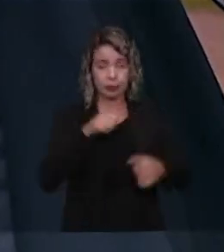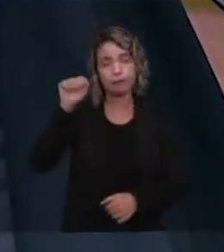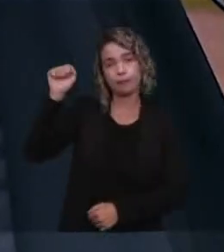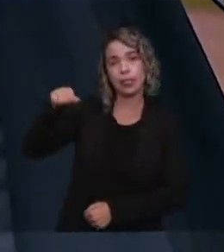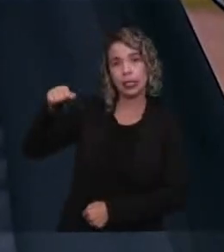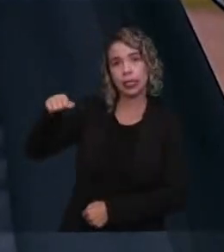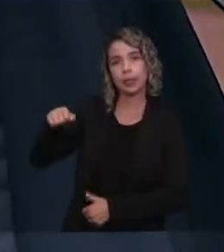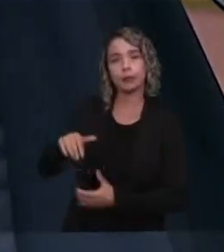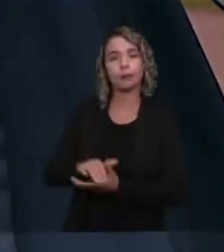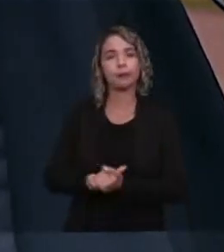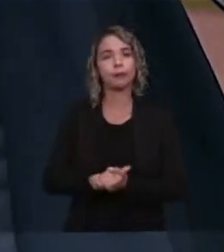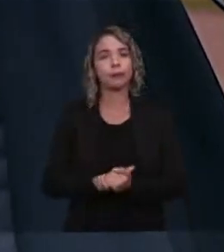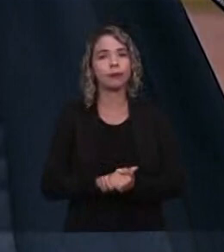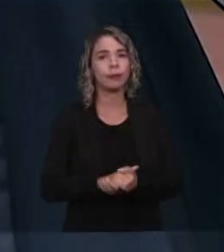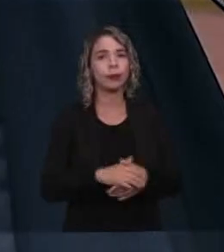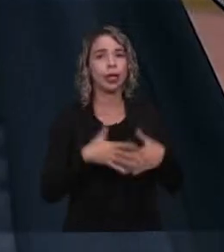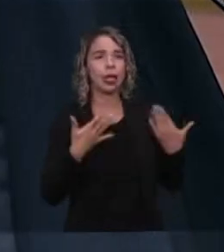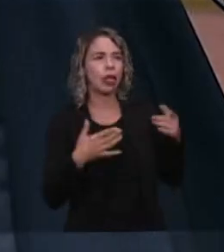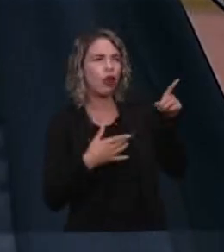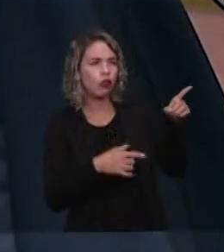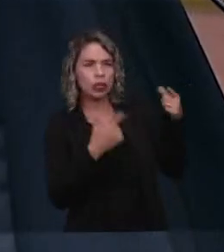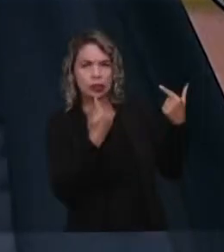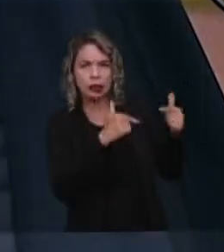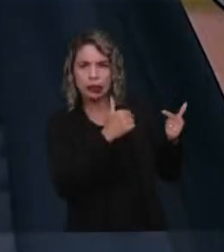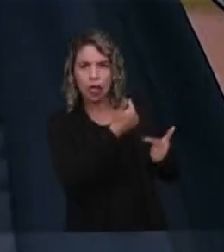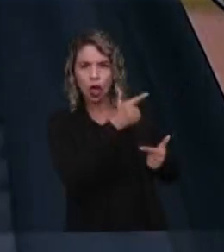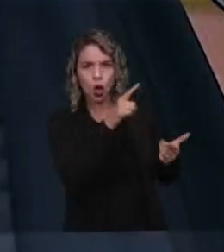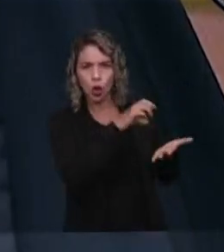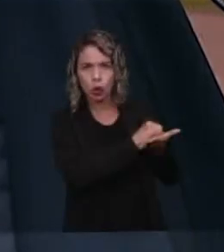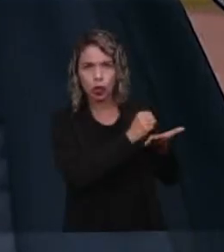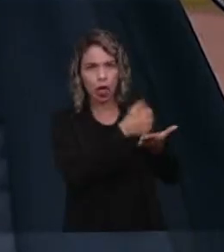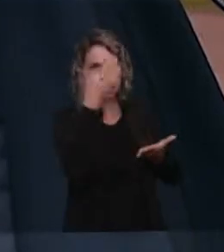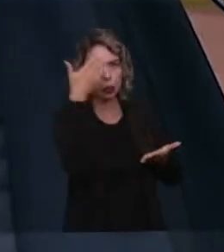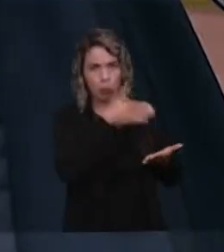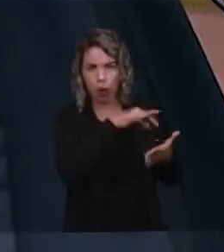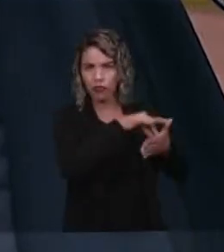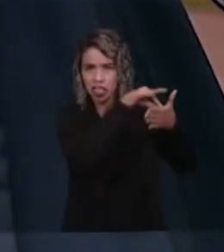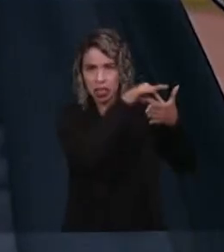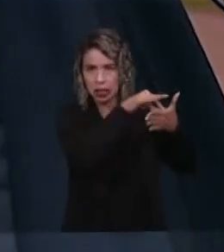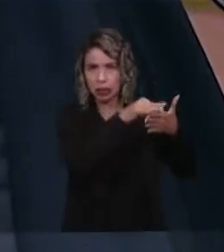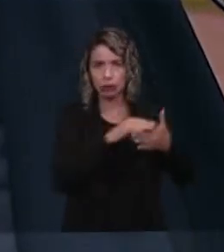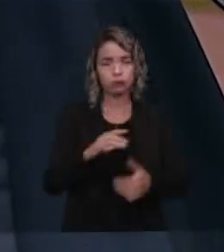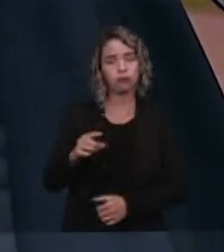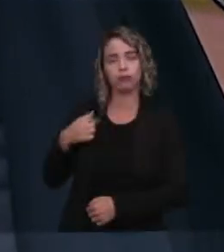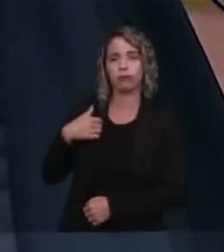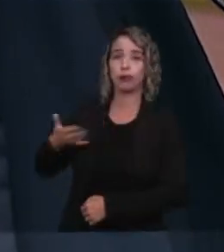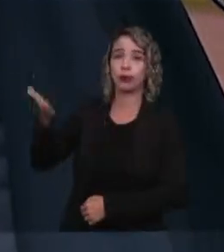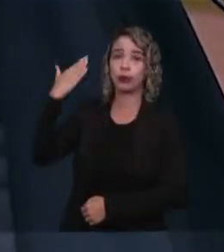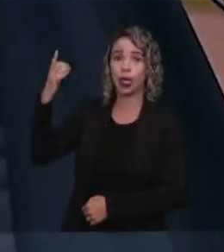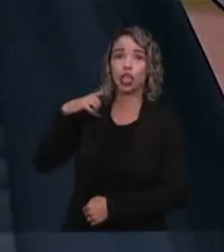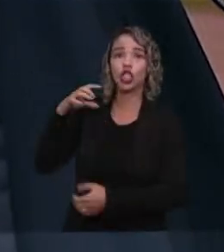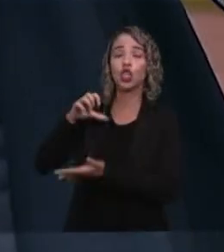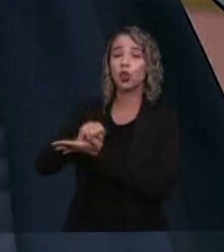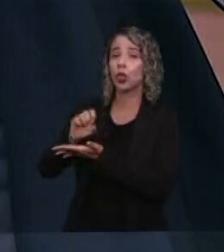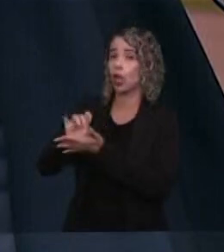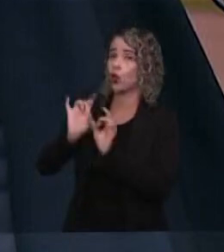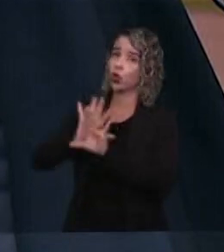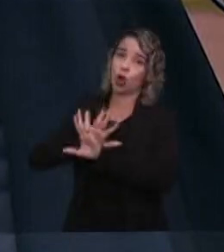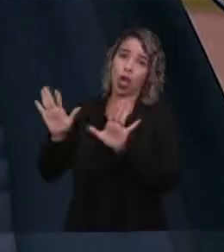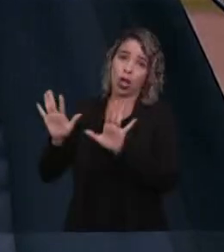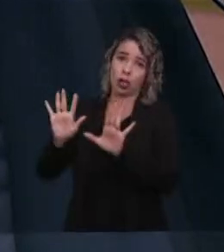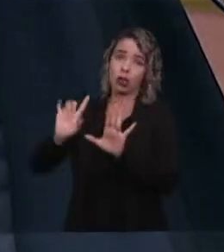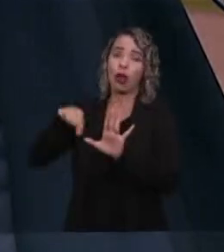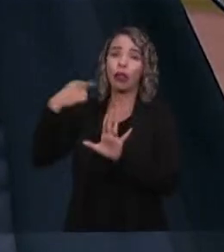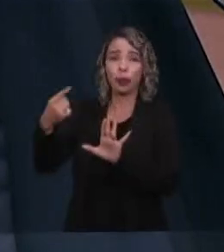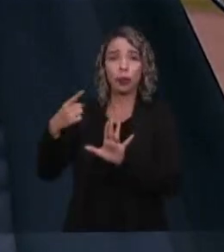sim, senhora. Advogada, mas então, o senhor não tem nenhum outro dado que comprove essa indicação? Colaborador, na época, os dados eram esses.